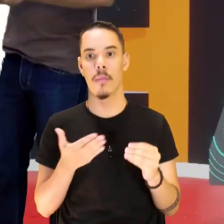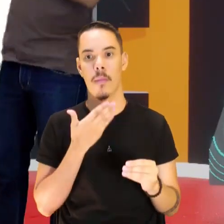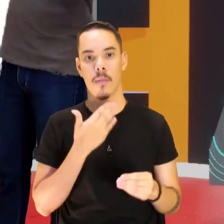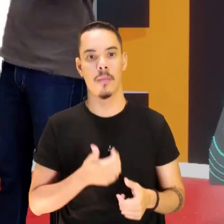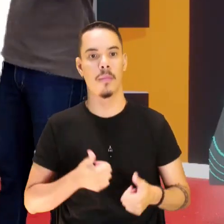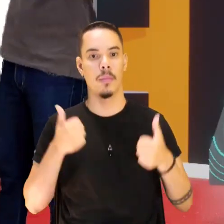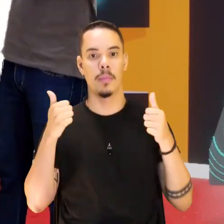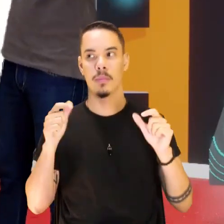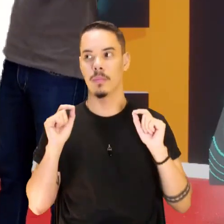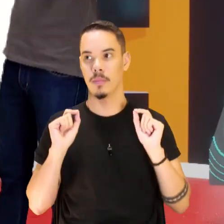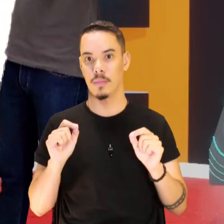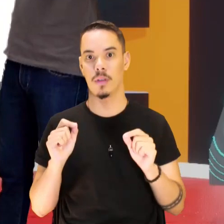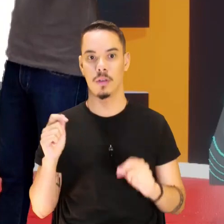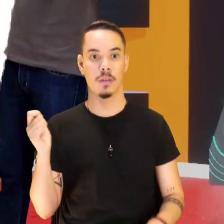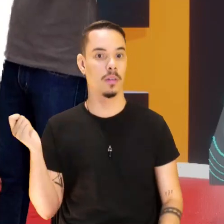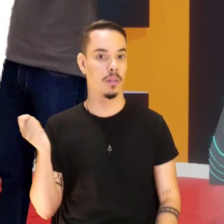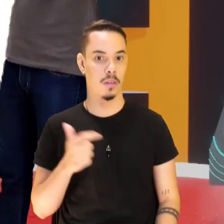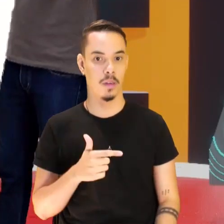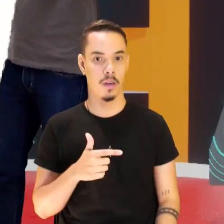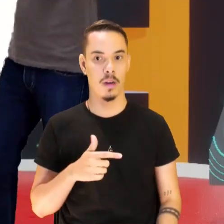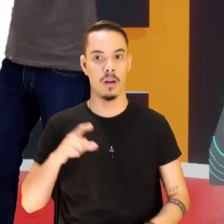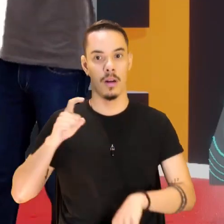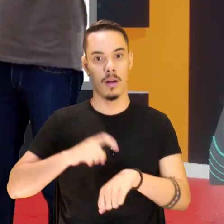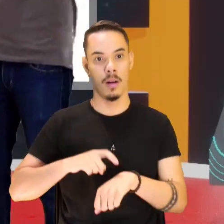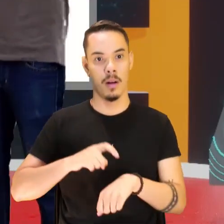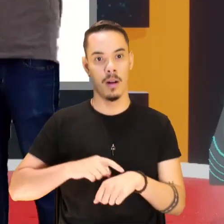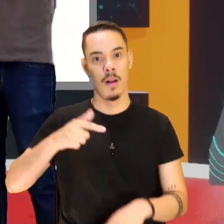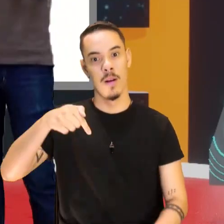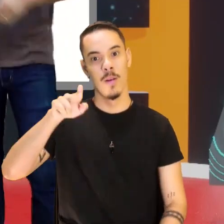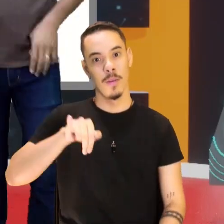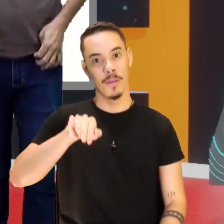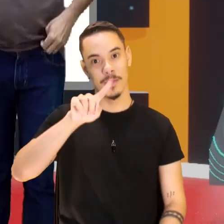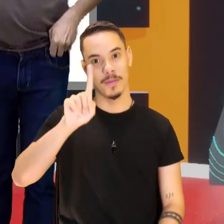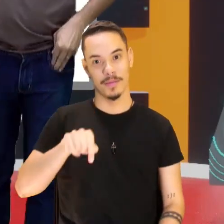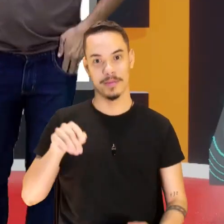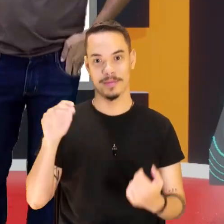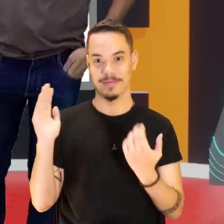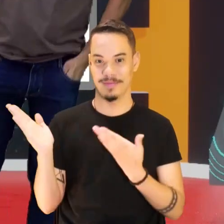mais atrativo do que é hora do quiz